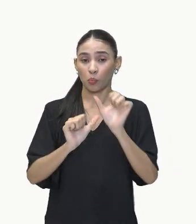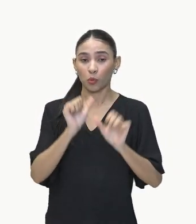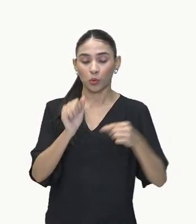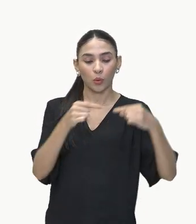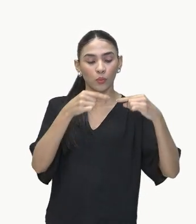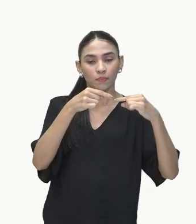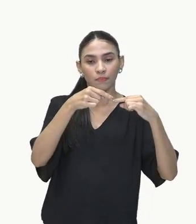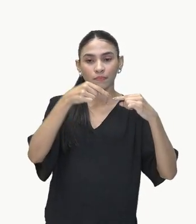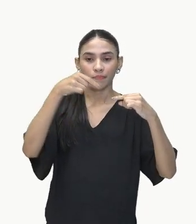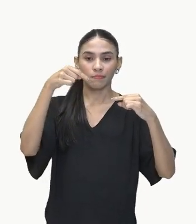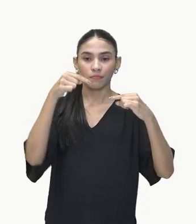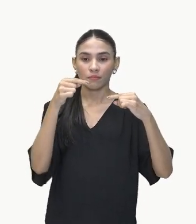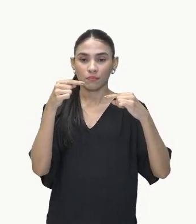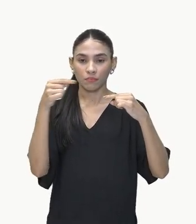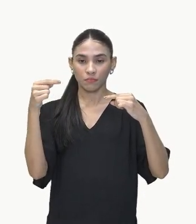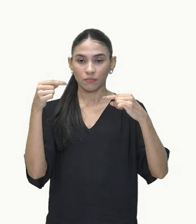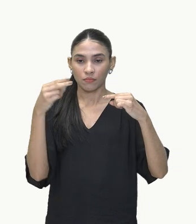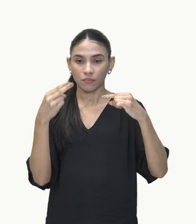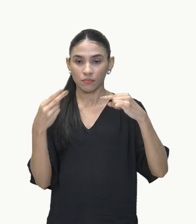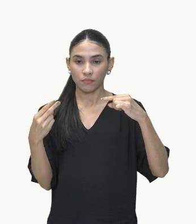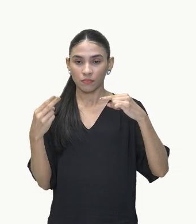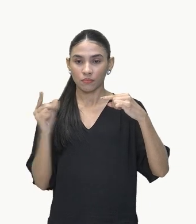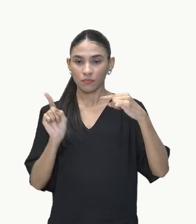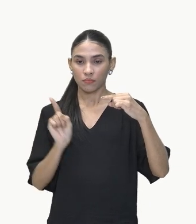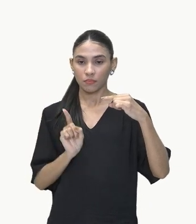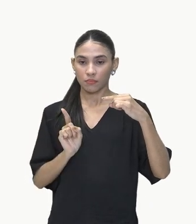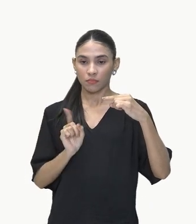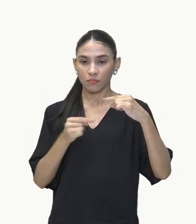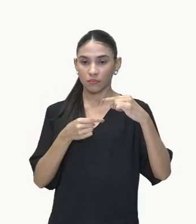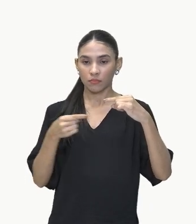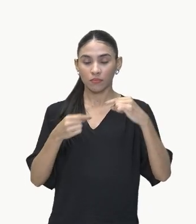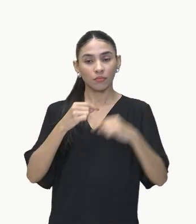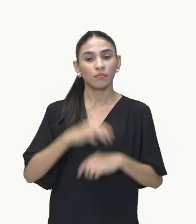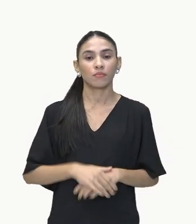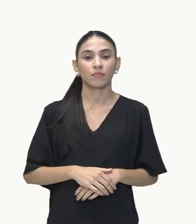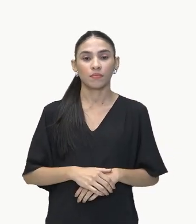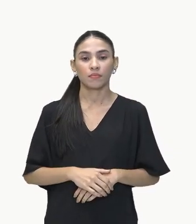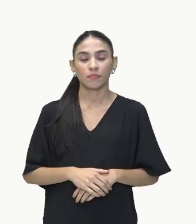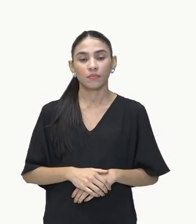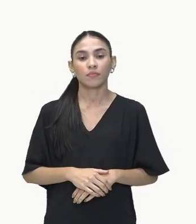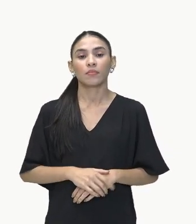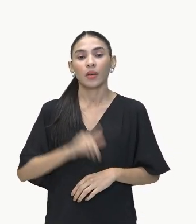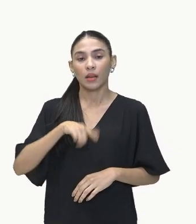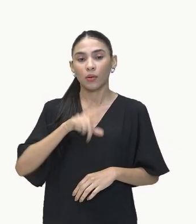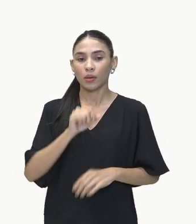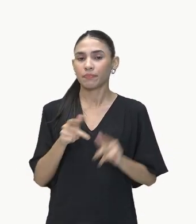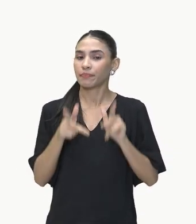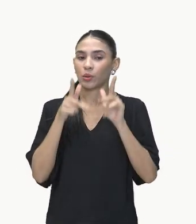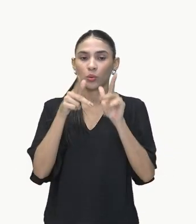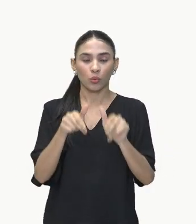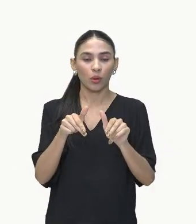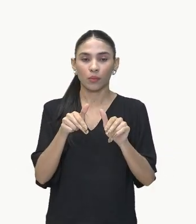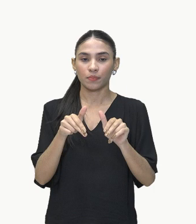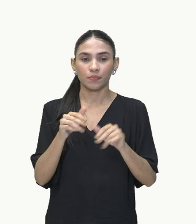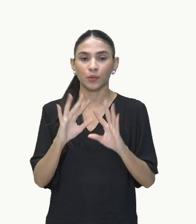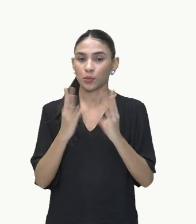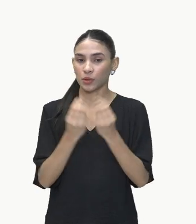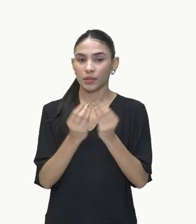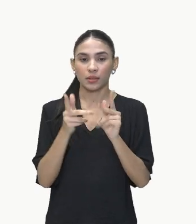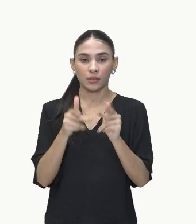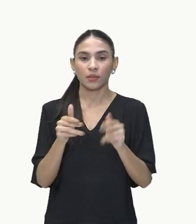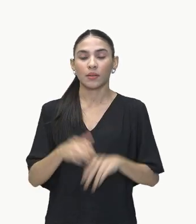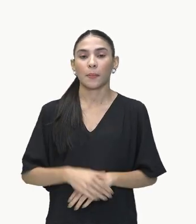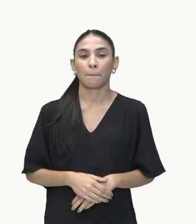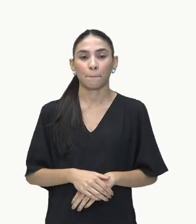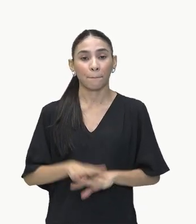aqui, e essa ligação veio para cá. Não são compostos diferentes, eles são o mesmo composto. Como